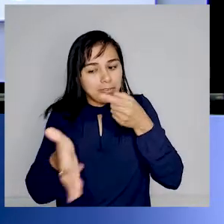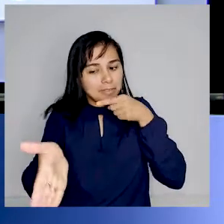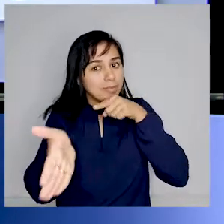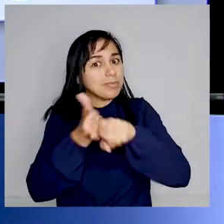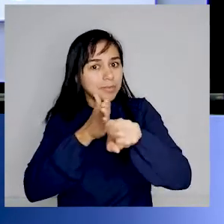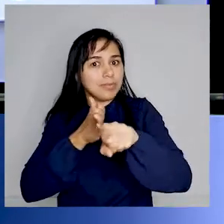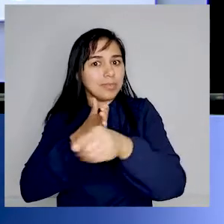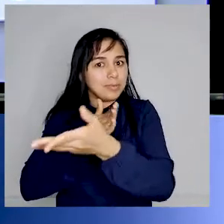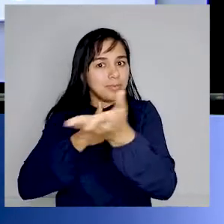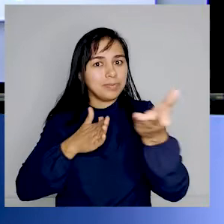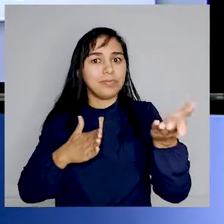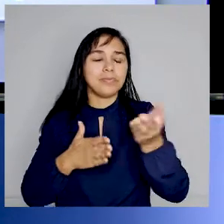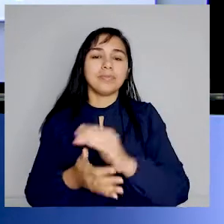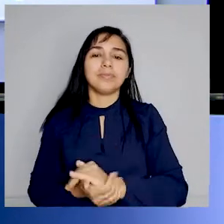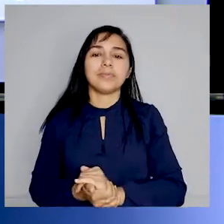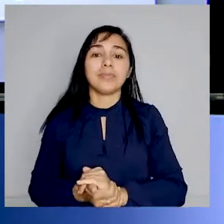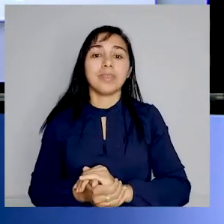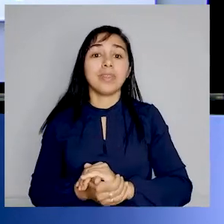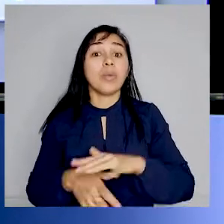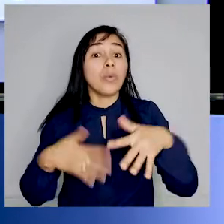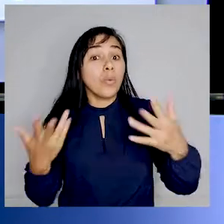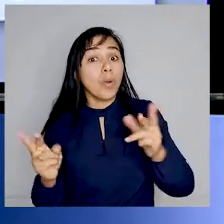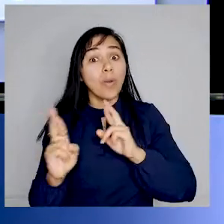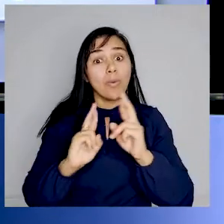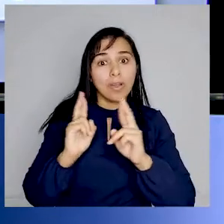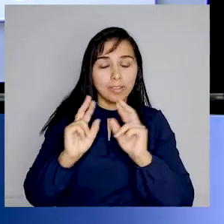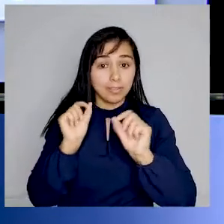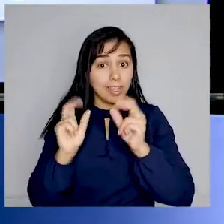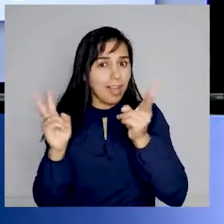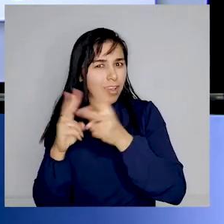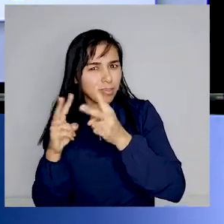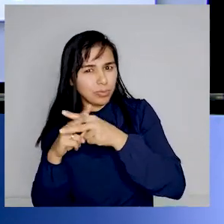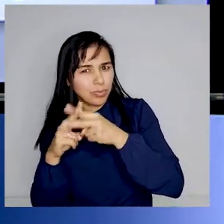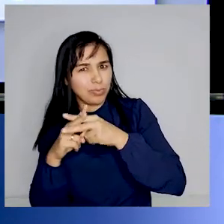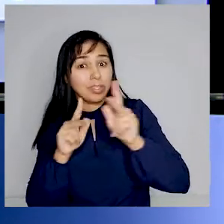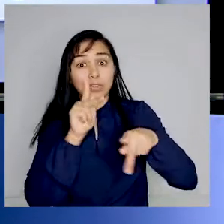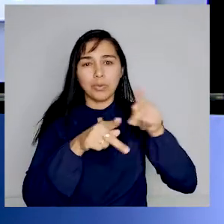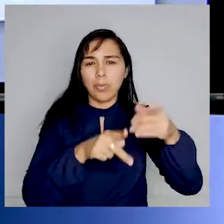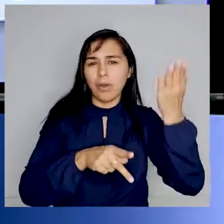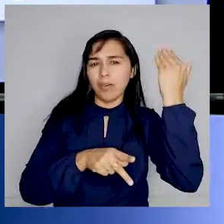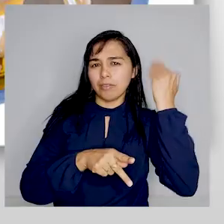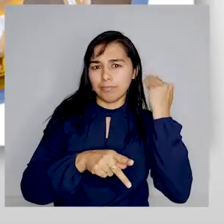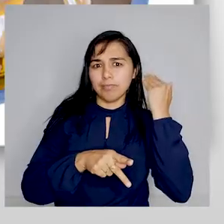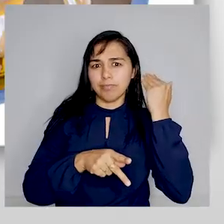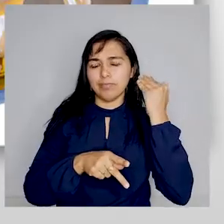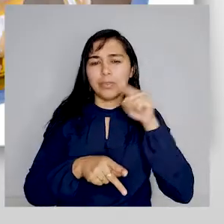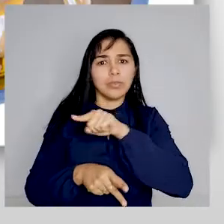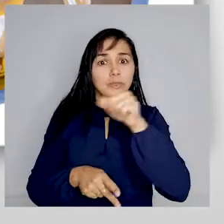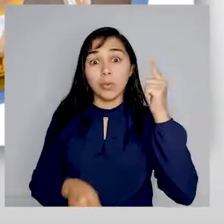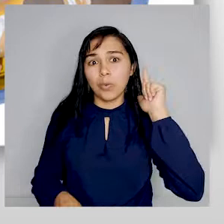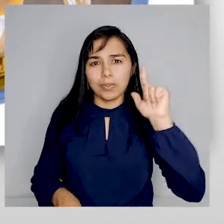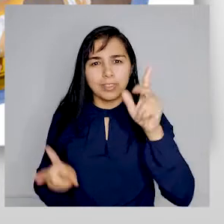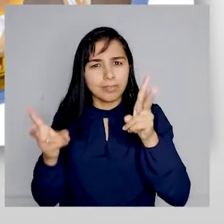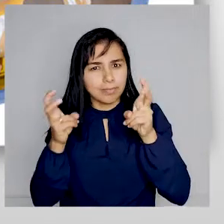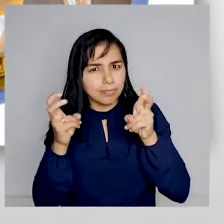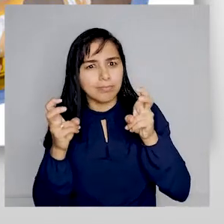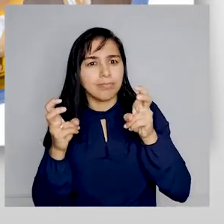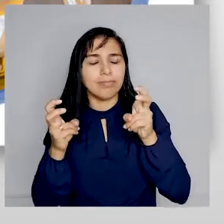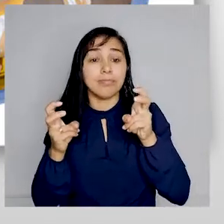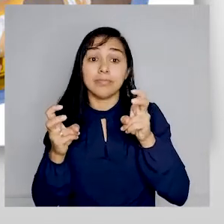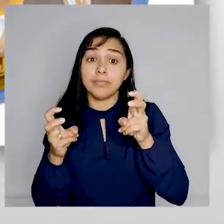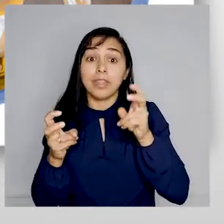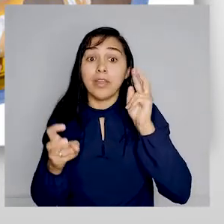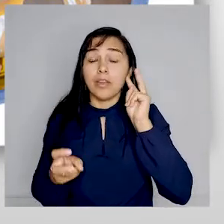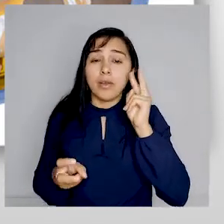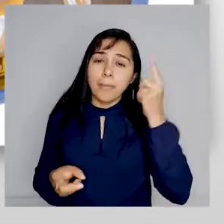questionamento a vocês. Qual a relação que as lutas elas têm com os nossos antepassados? Vocês conseguem identificar, olhando aí os